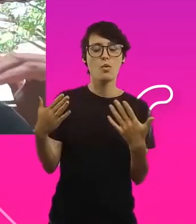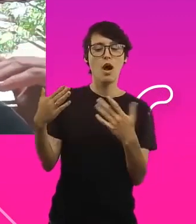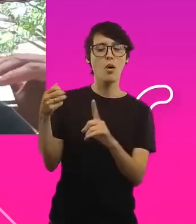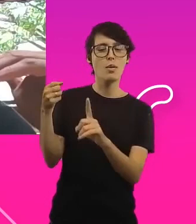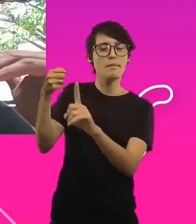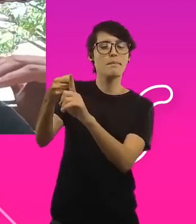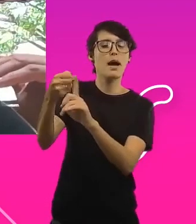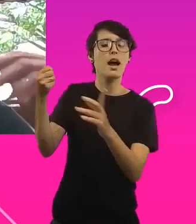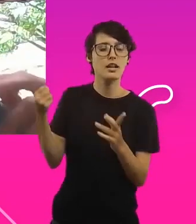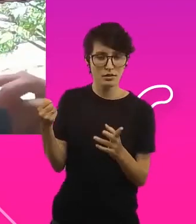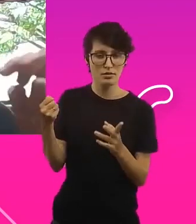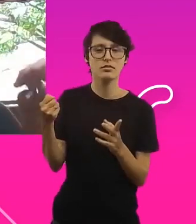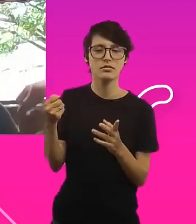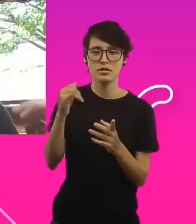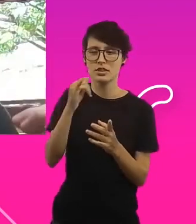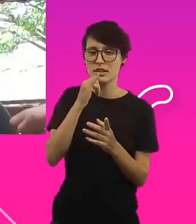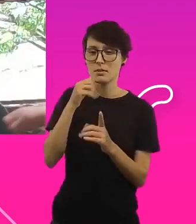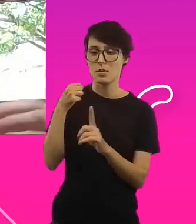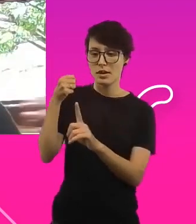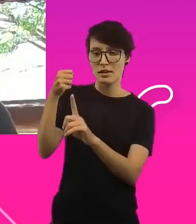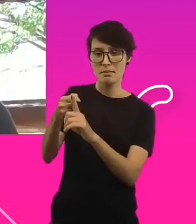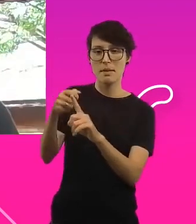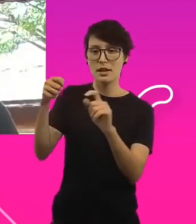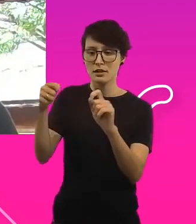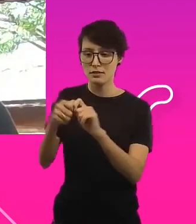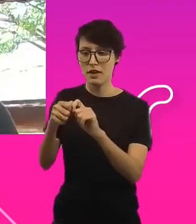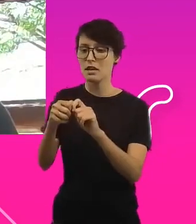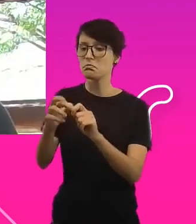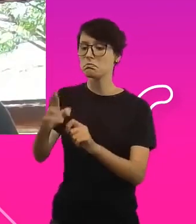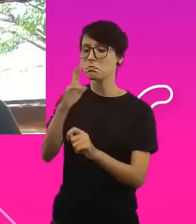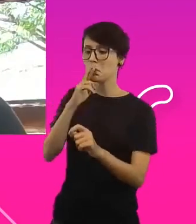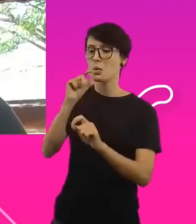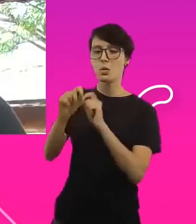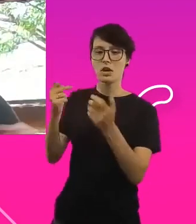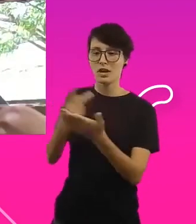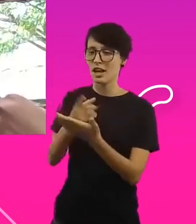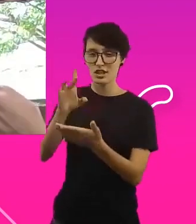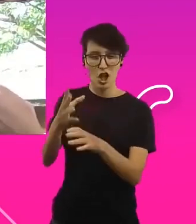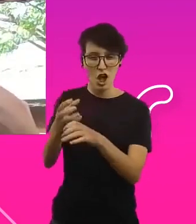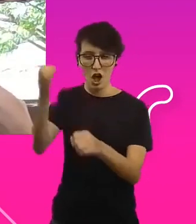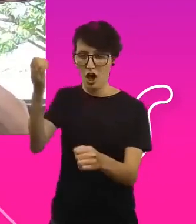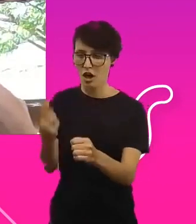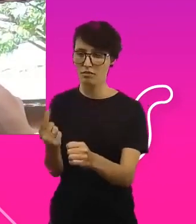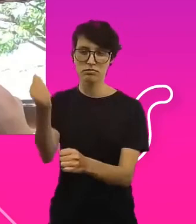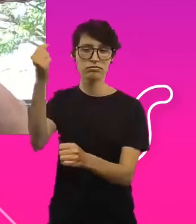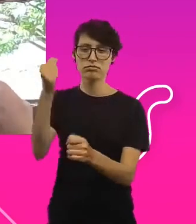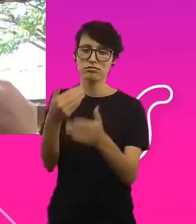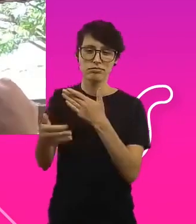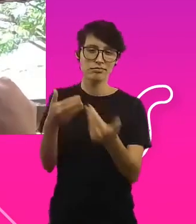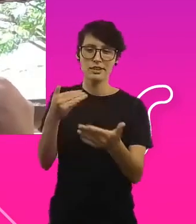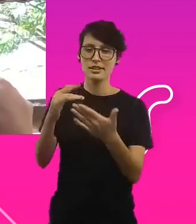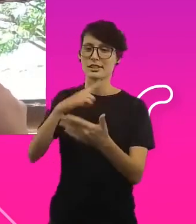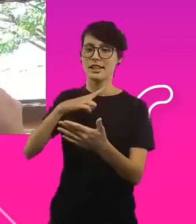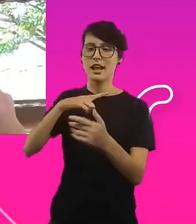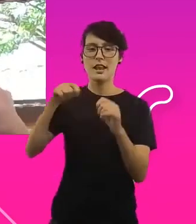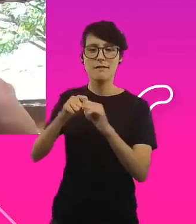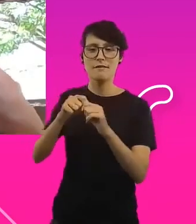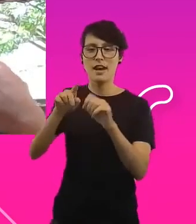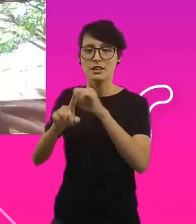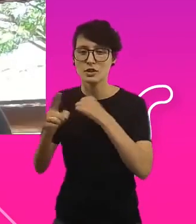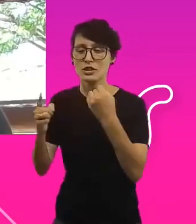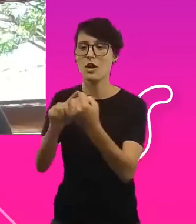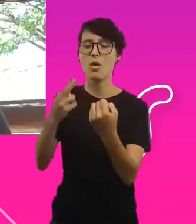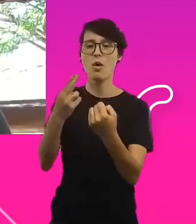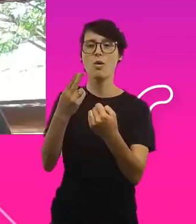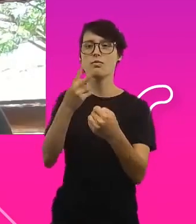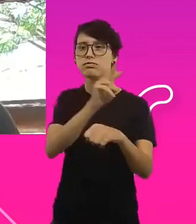o impacto que uma empresa faz, ou o resultado que ela tem é simplesmente financeiro. Não importa se ela tem um impacto social e ambiental